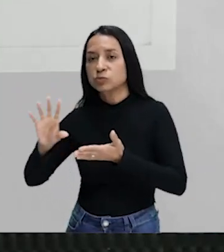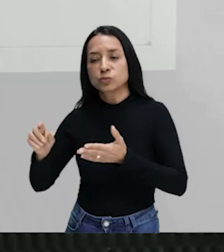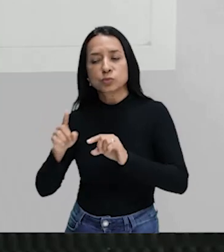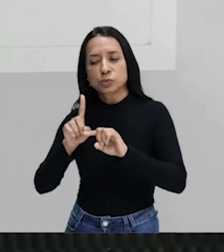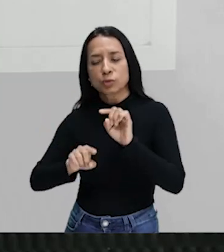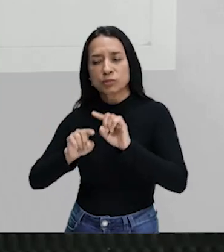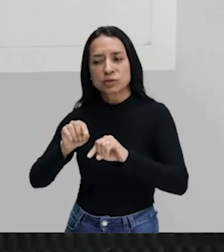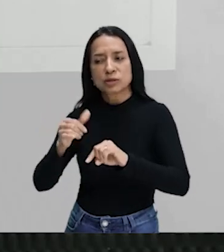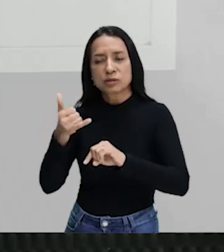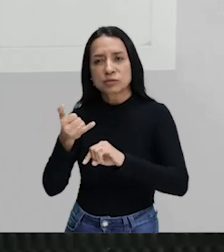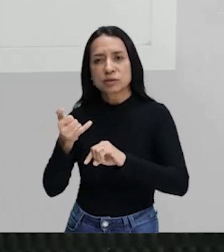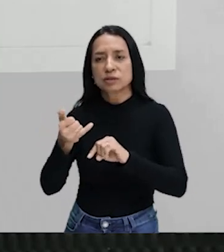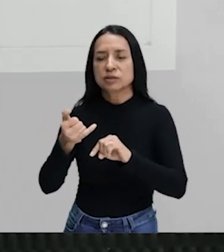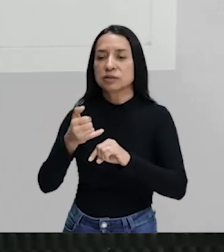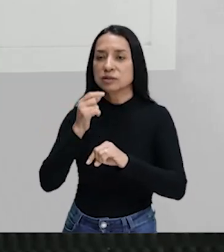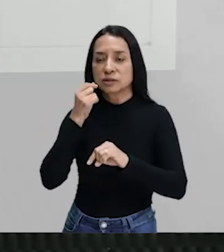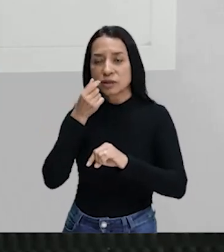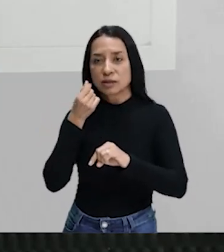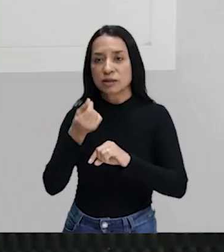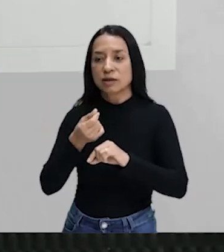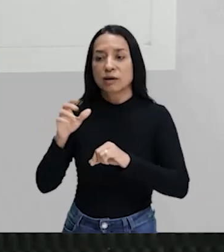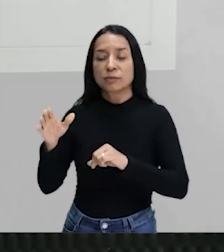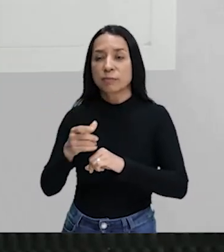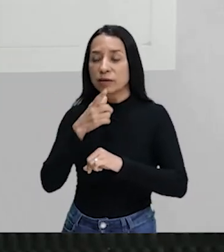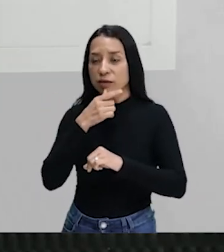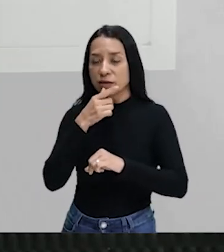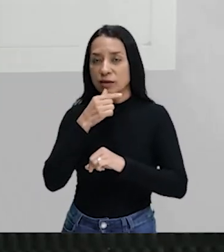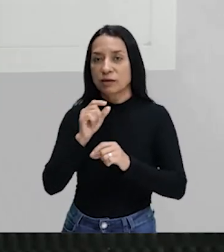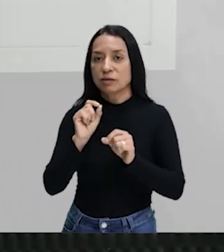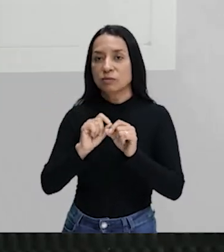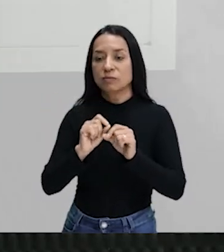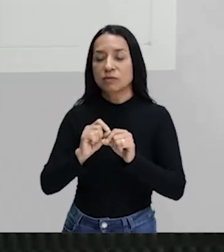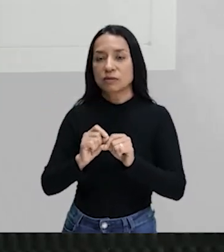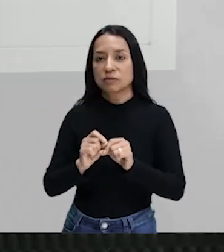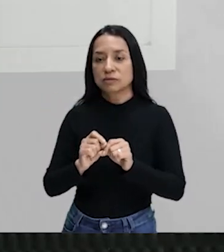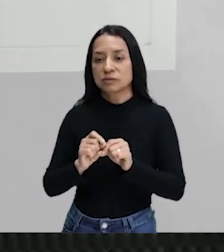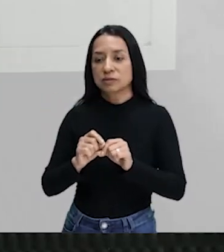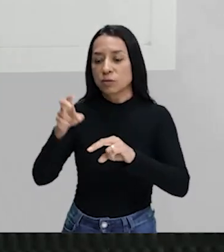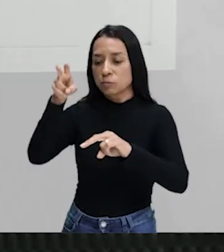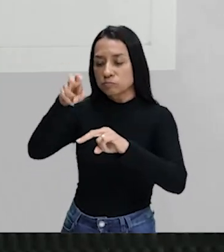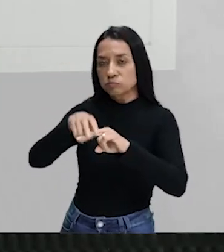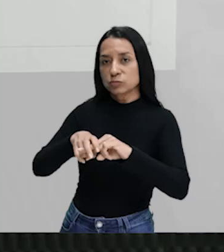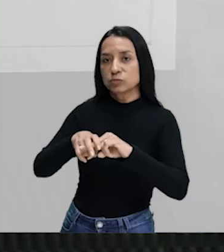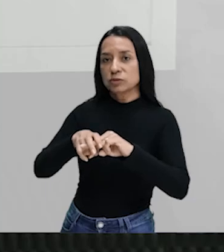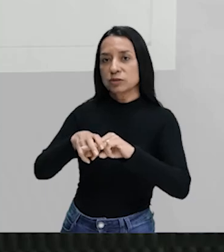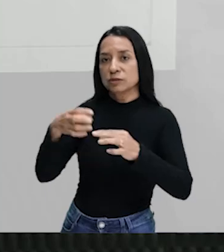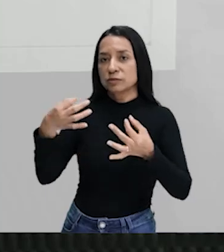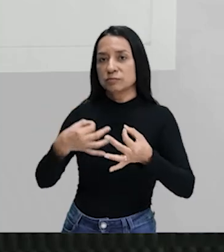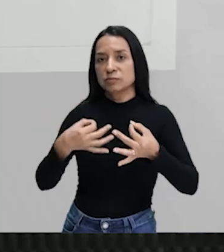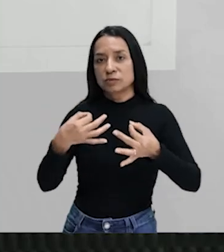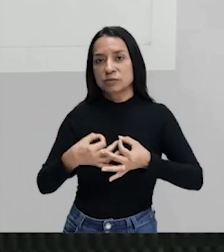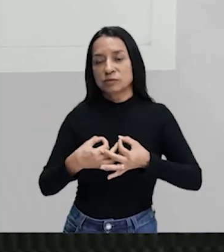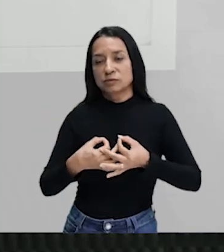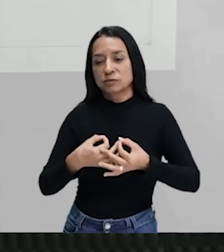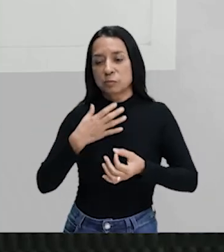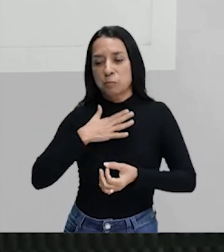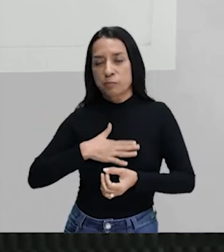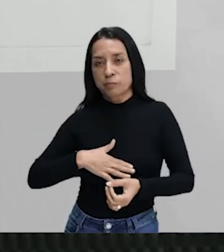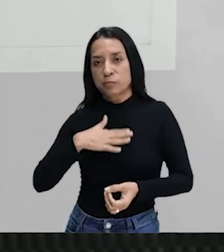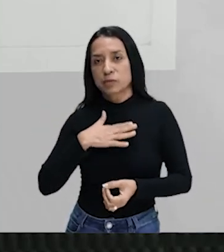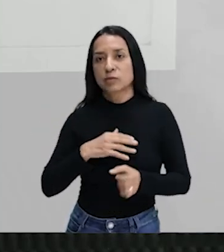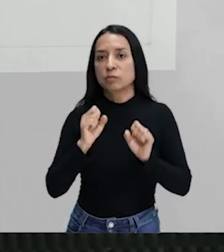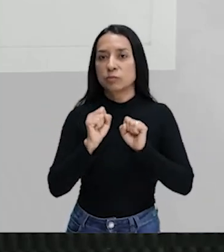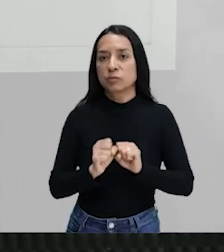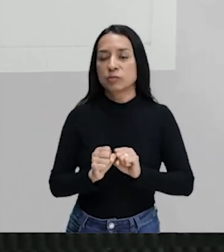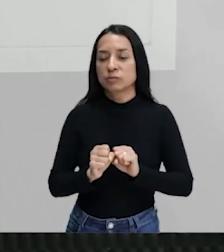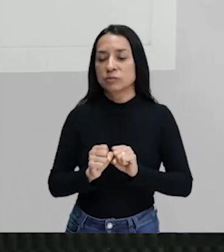olha, caneta, lápis, pega uma água, faz aí a postura na cadeira direitinho, confortável, obviamente, tá? Para tu